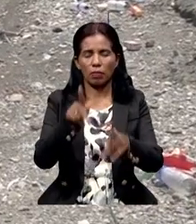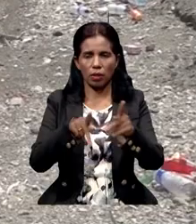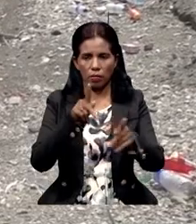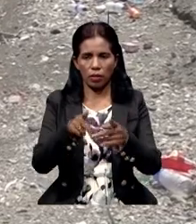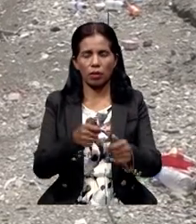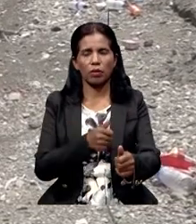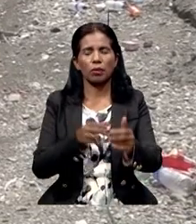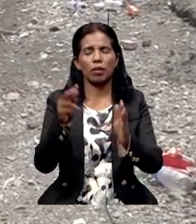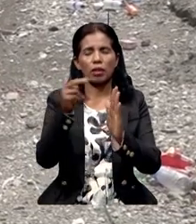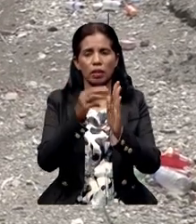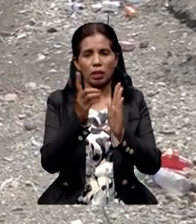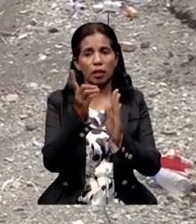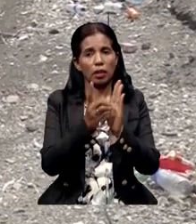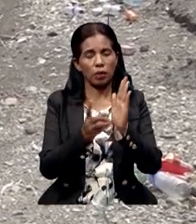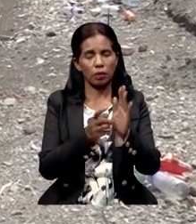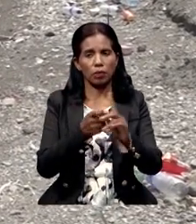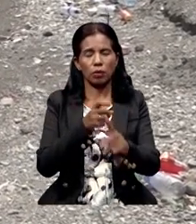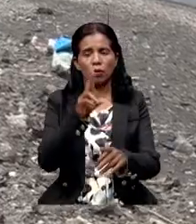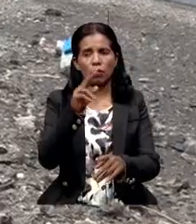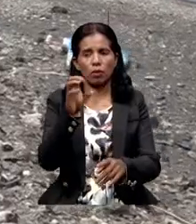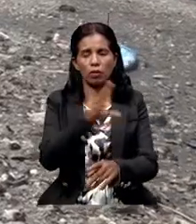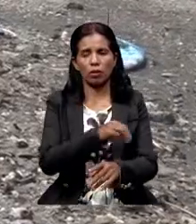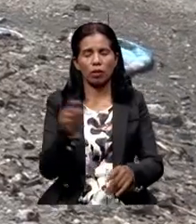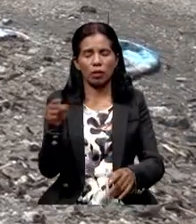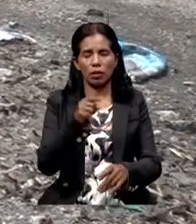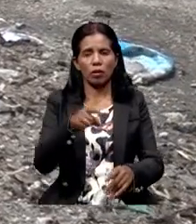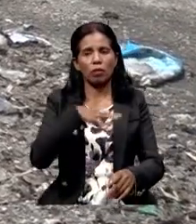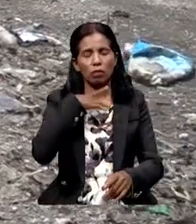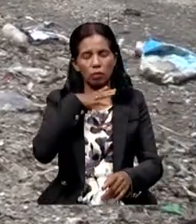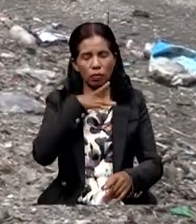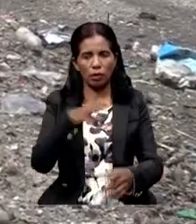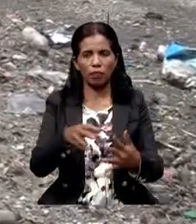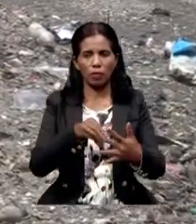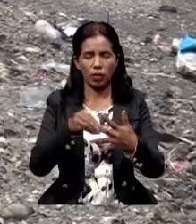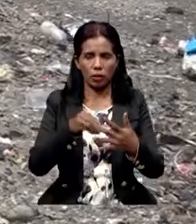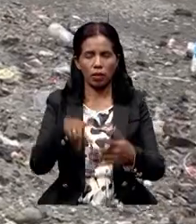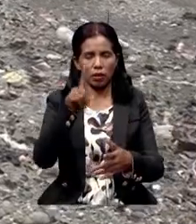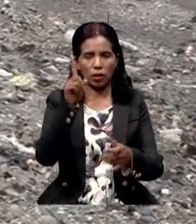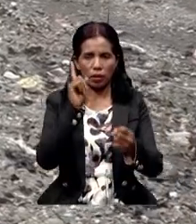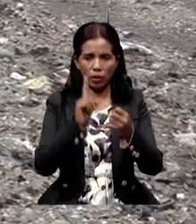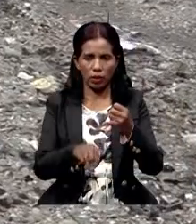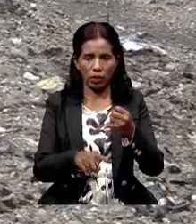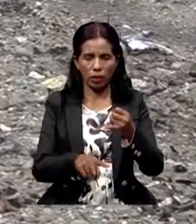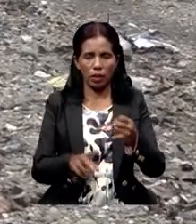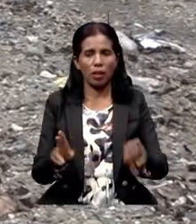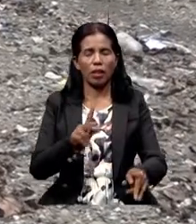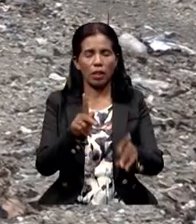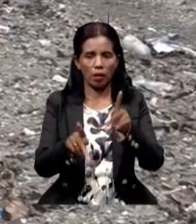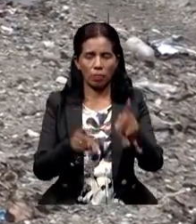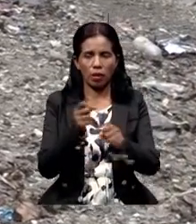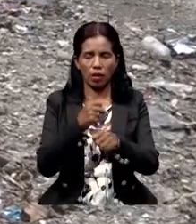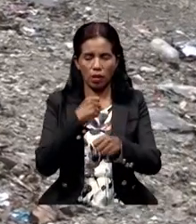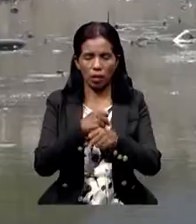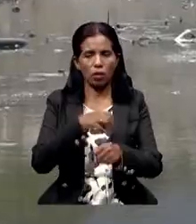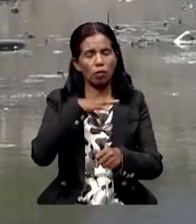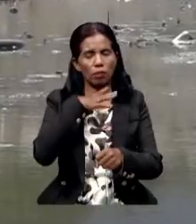susi UNESCO, porcento wal nulu, mai husi lisu tasi mak plástico, iha dekade ida ikus ne, humanidade produs barak